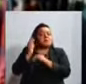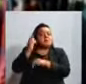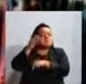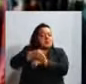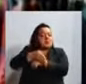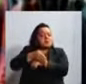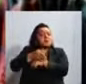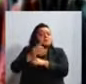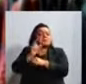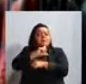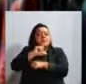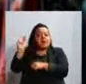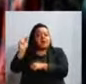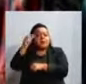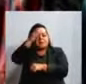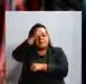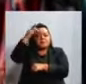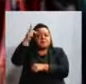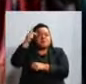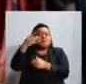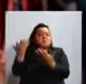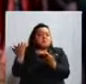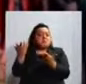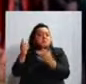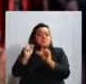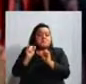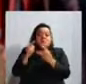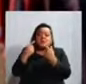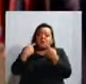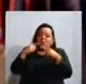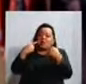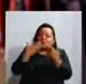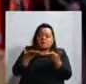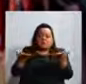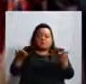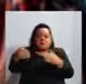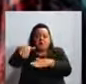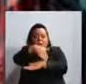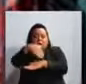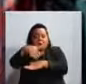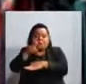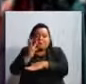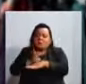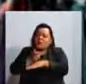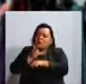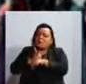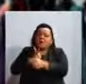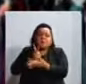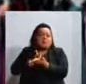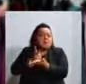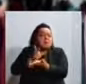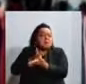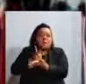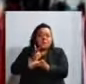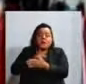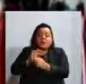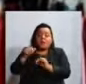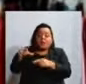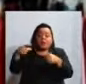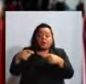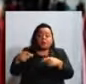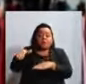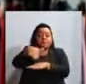sai prefeito. Não é só o que reclamam, todo morador de lá reclama que não asfalta aquela rua. Tem uma passagem lá na minha rua,